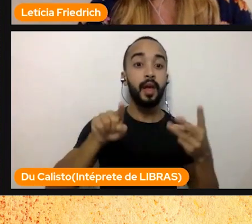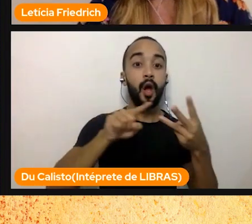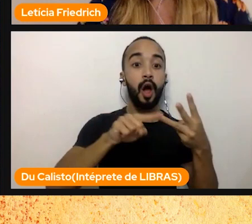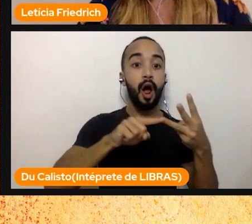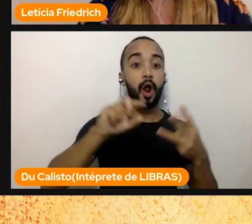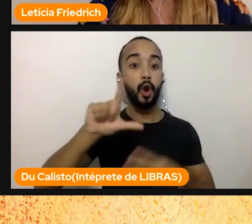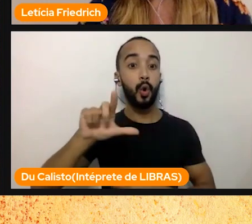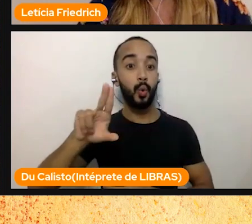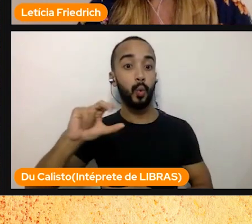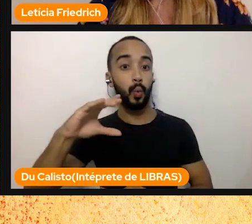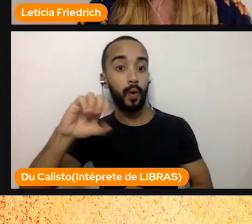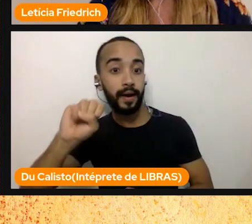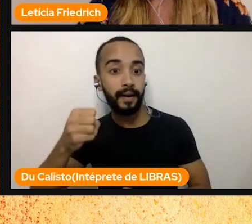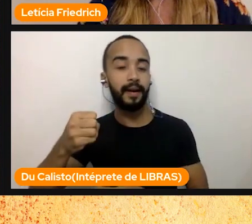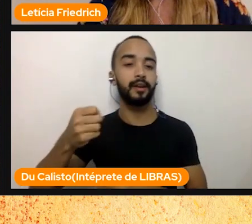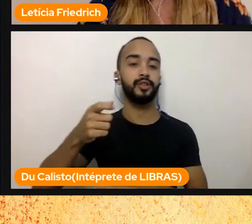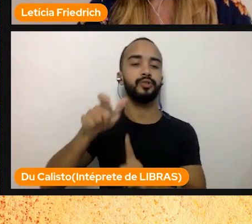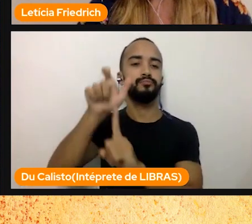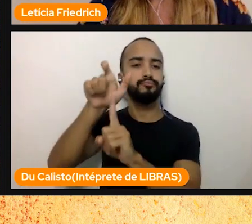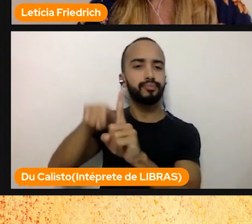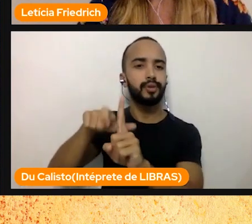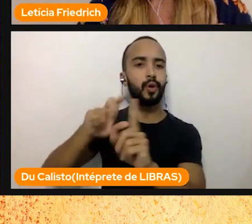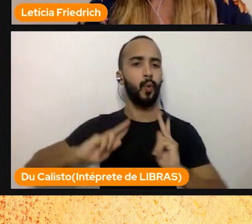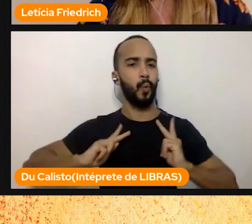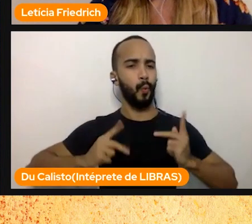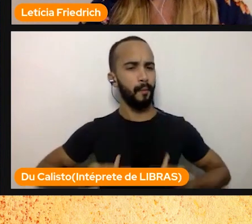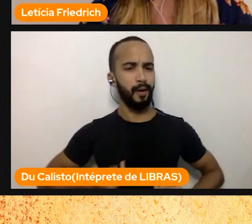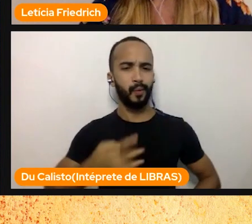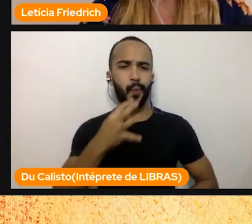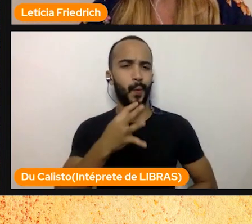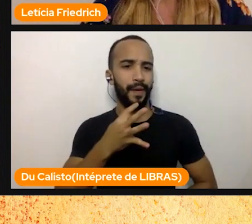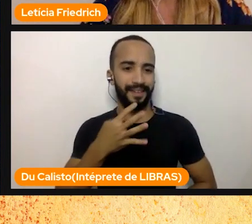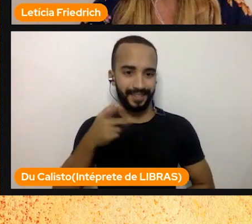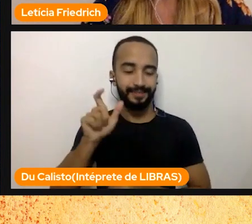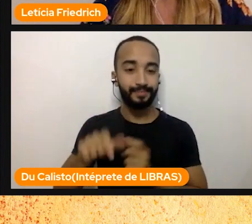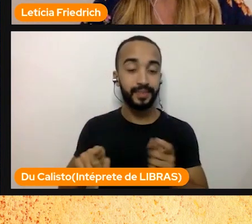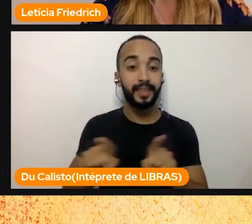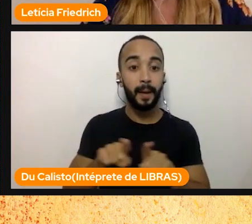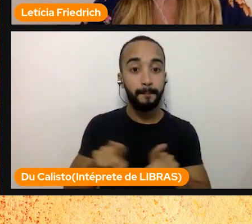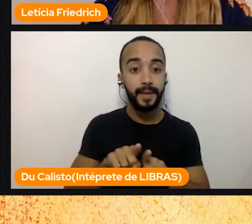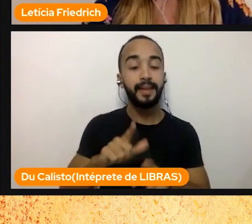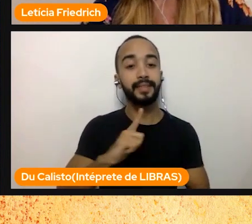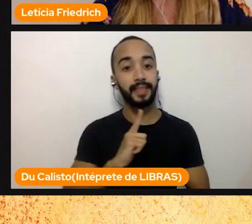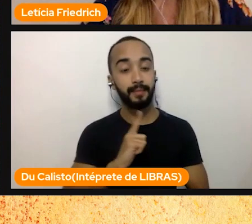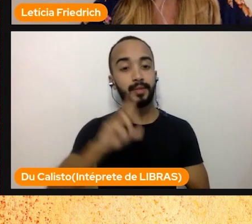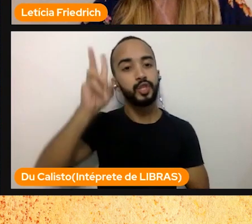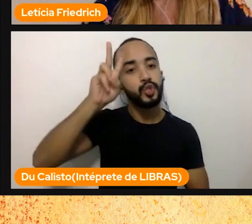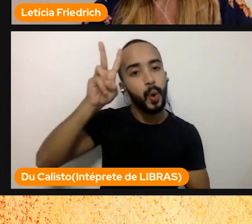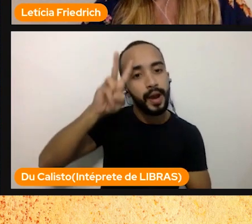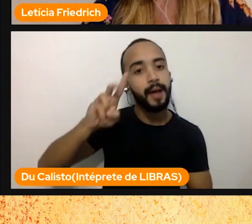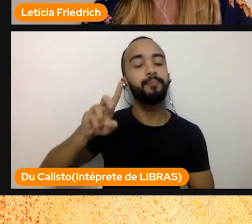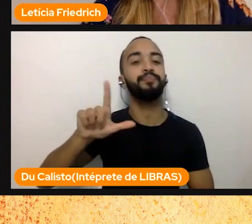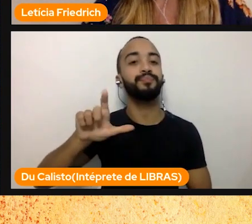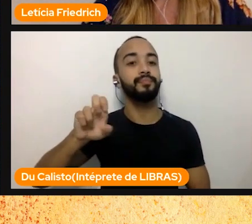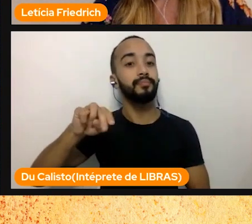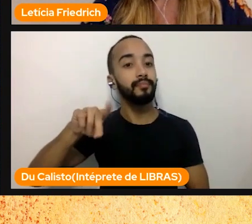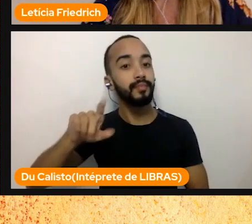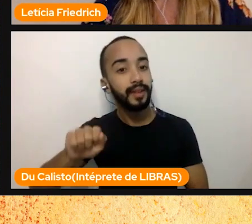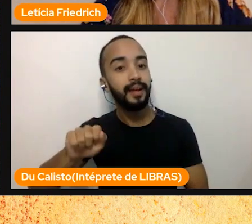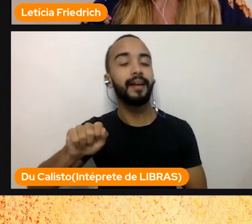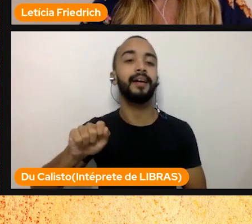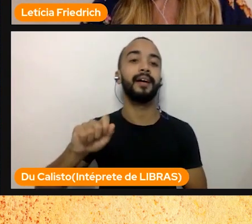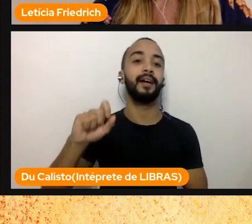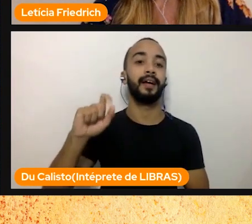folclore brasileiro. Então, e tem uma lenda também gaúcha, que é o Neguinho do Pastoreio, acho que Letícia deve conhecer, que encontra os objetos perdidos. Então, são